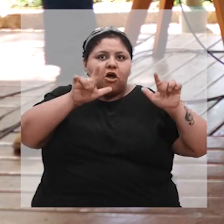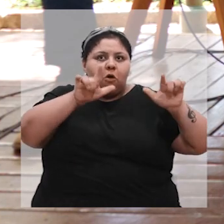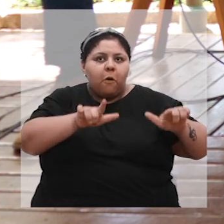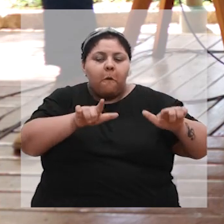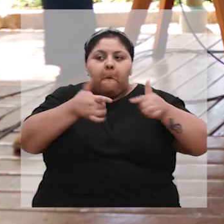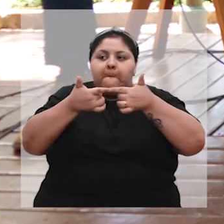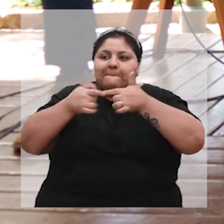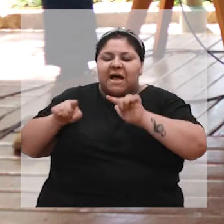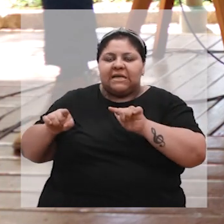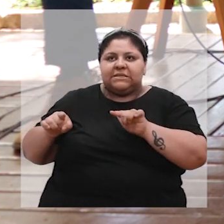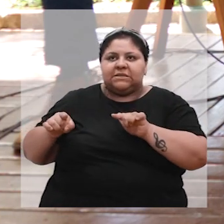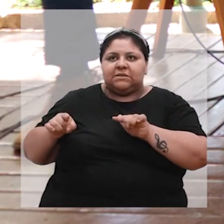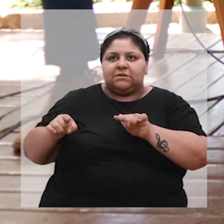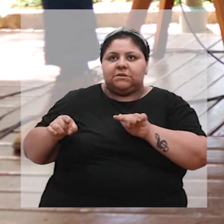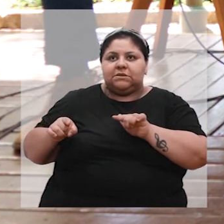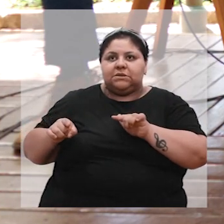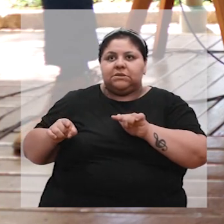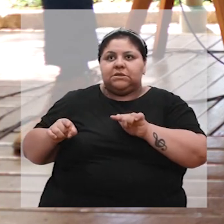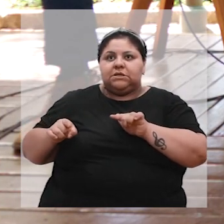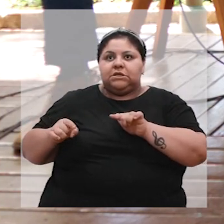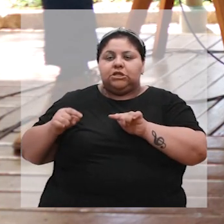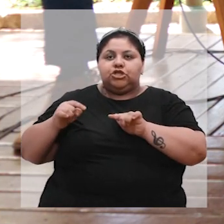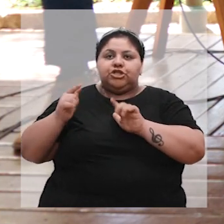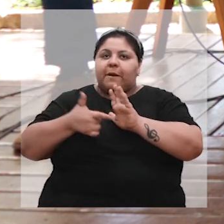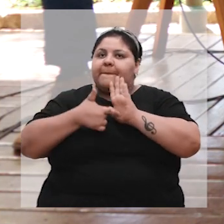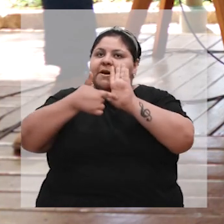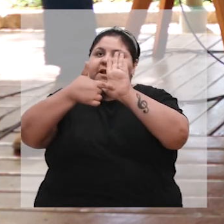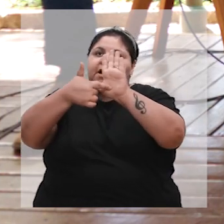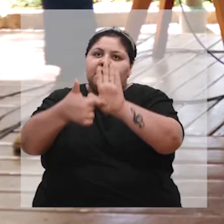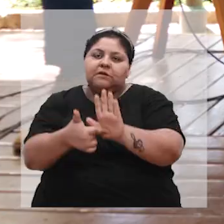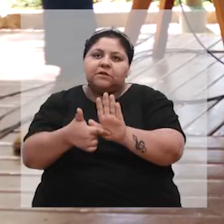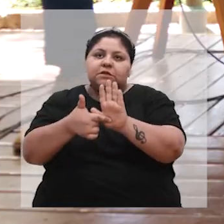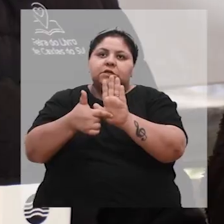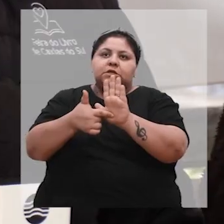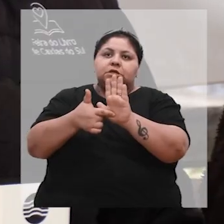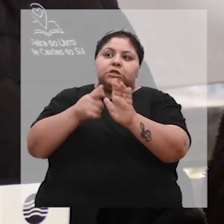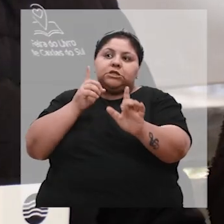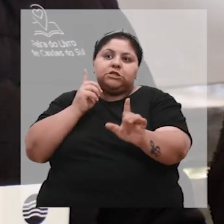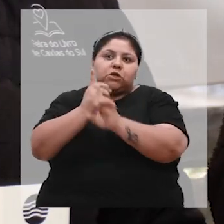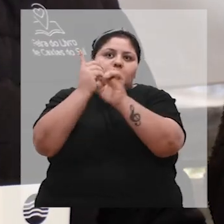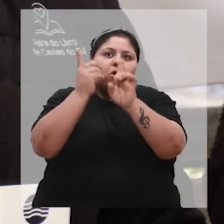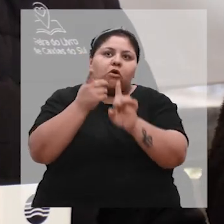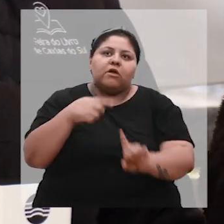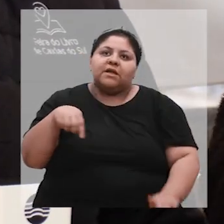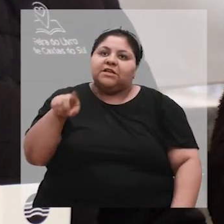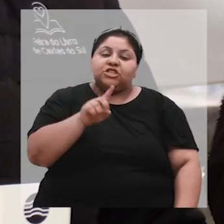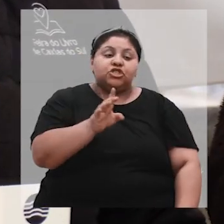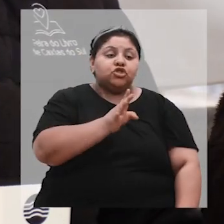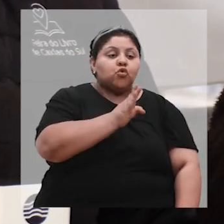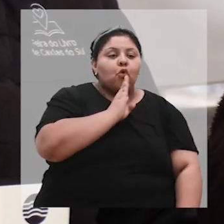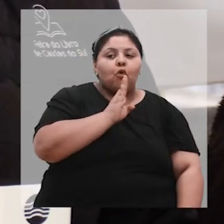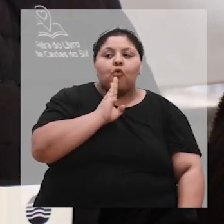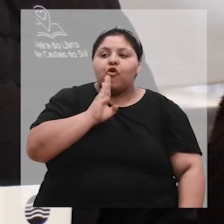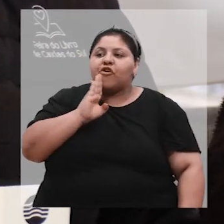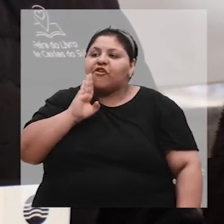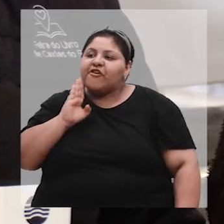tamanho, mas de atrações, desses encontros, e a gente acaba se conhecendo, né? Quando tu